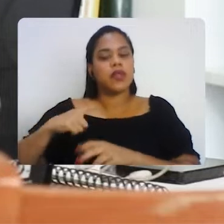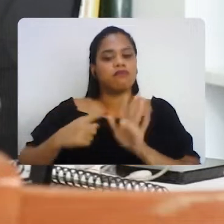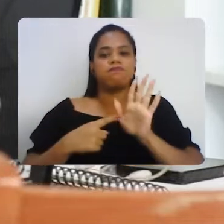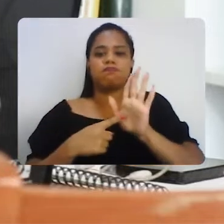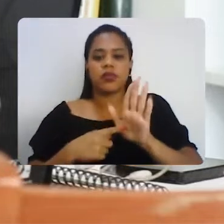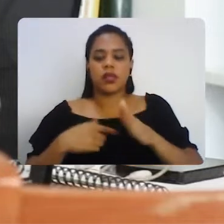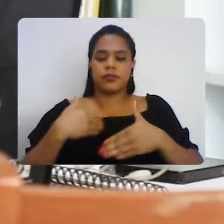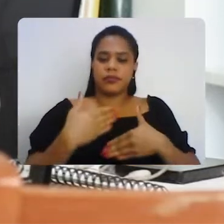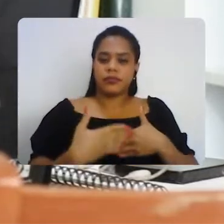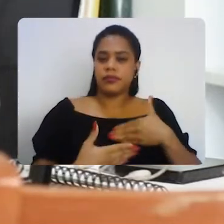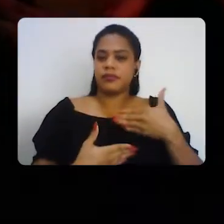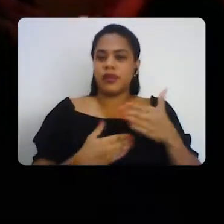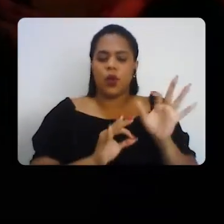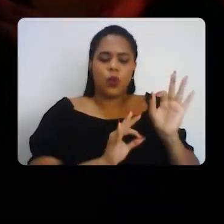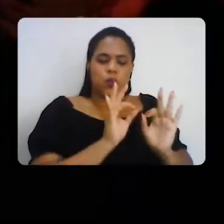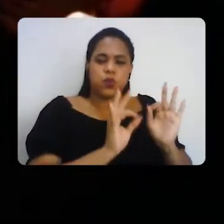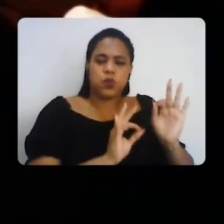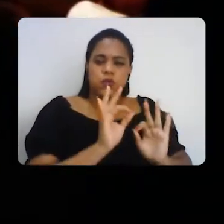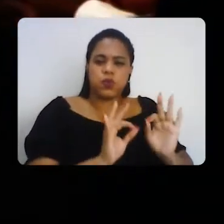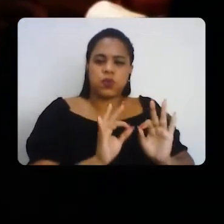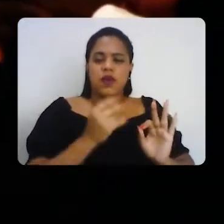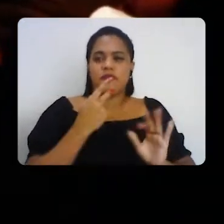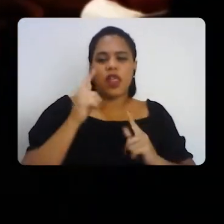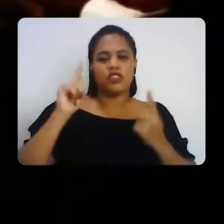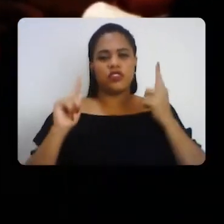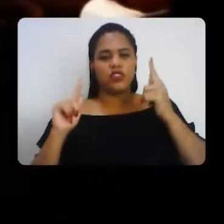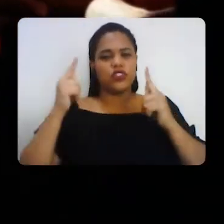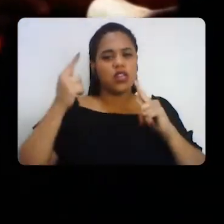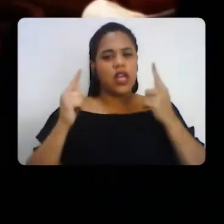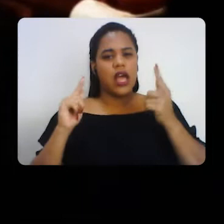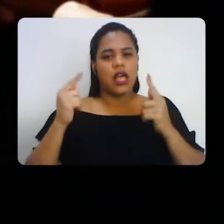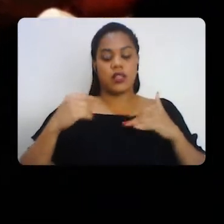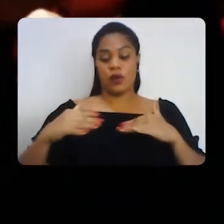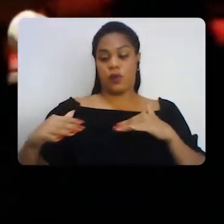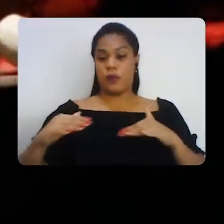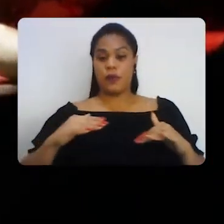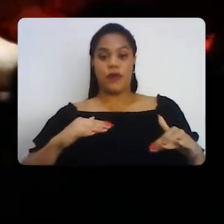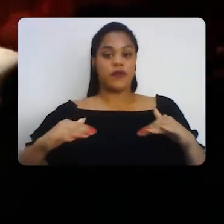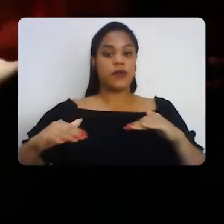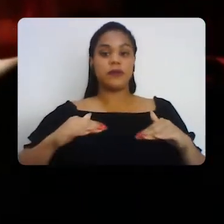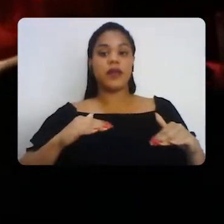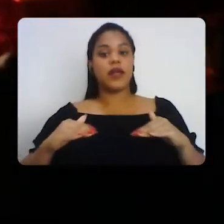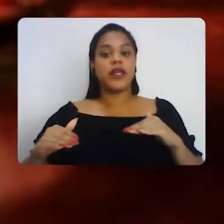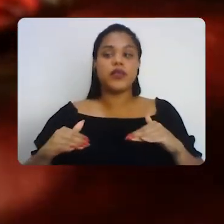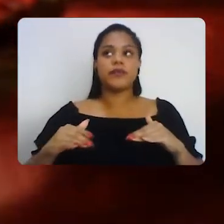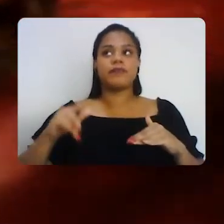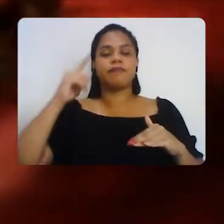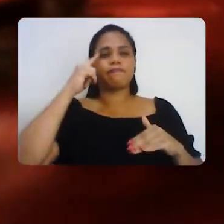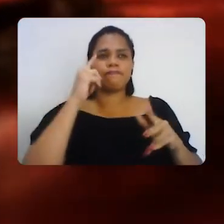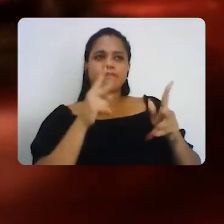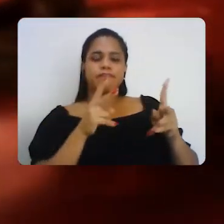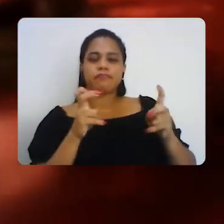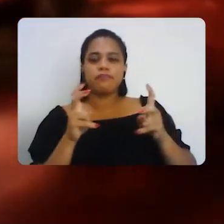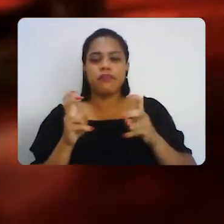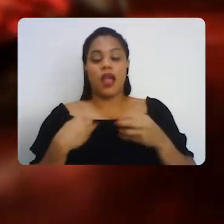abordar, e fomos construindo uma partitura gestual, uma partitura de movimentos, e a partir disso